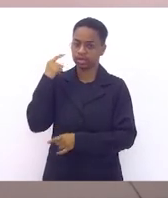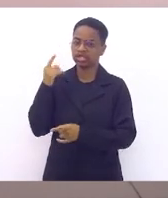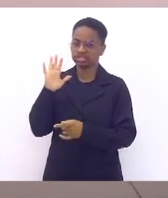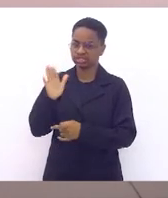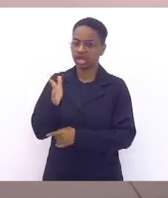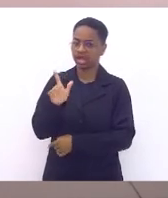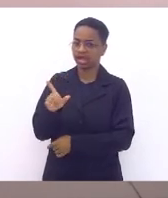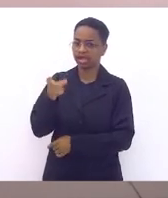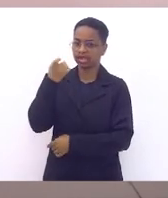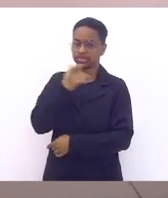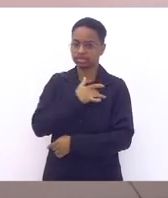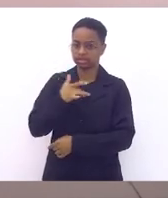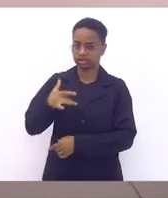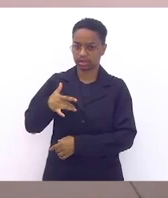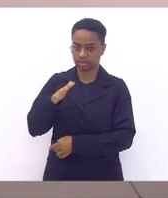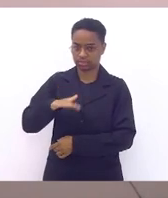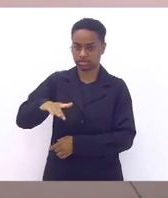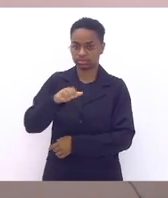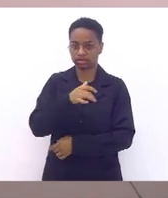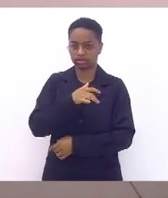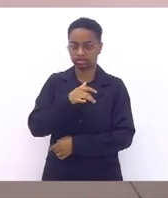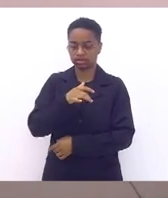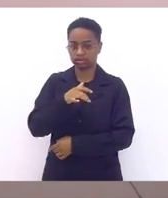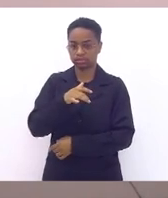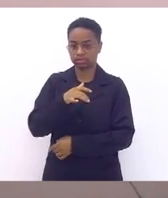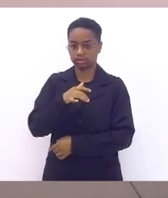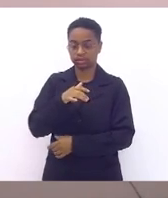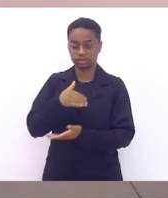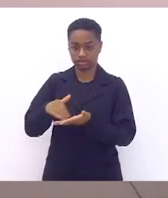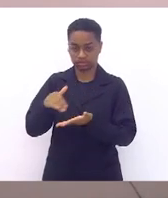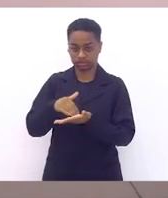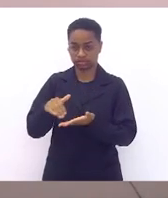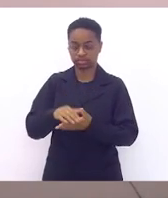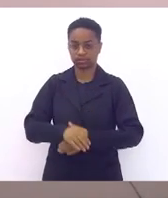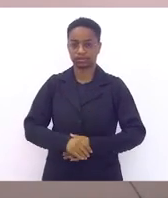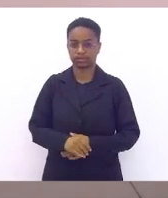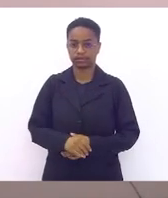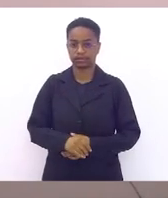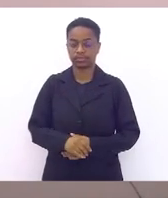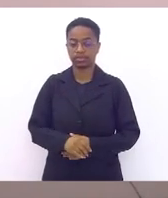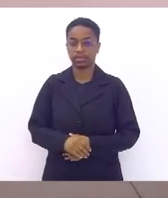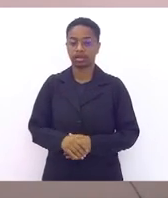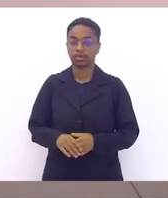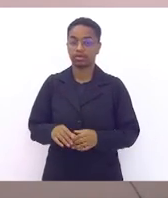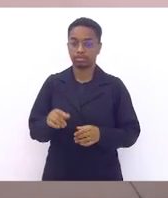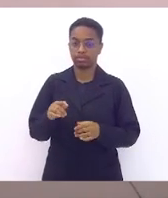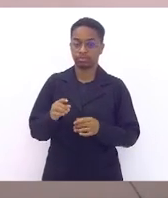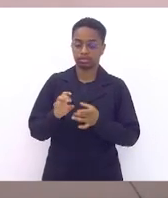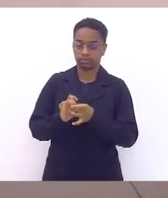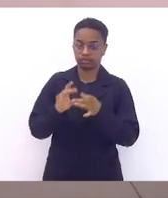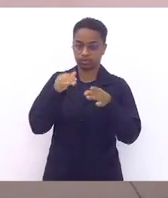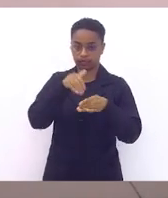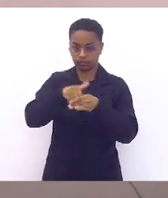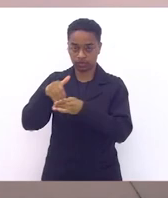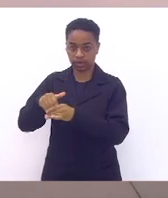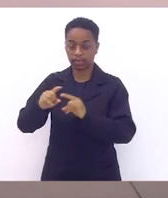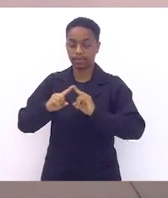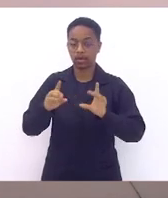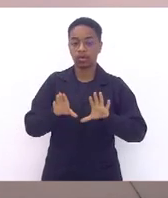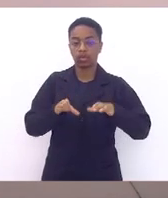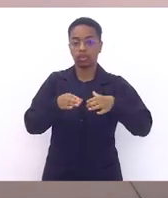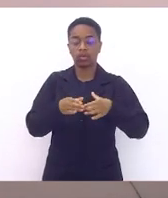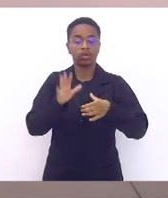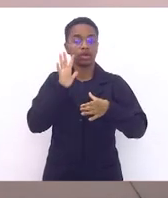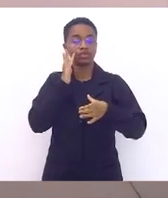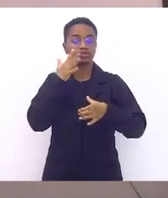secretário de Saúde, né, colocou em votação e o secretário e a comissão decidiu que esses